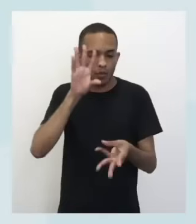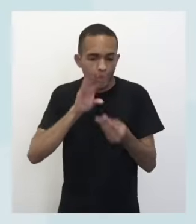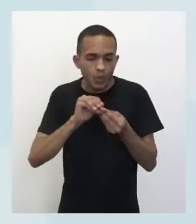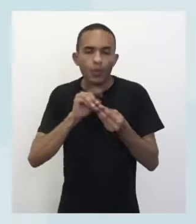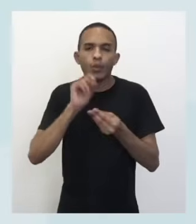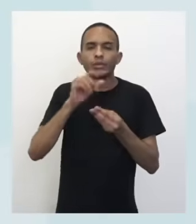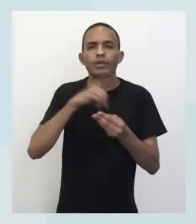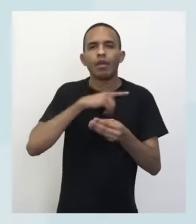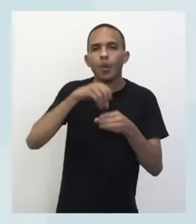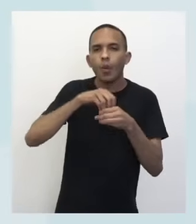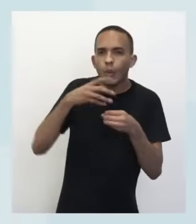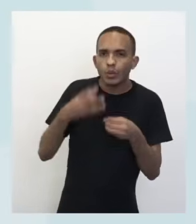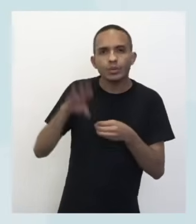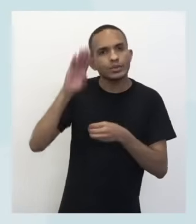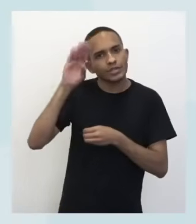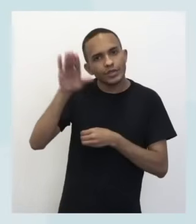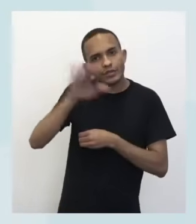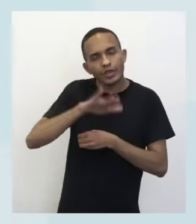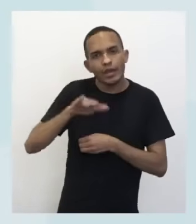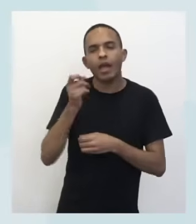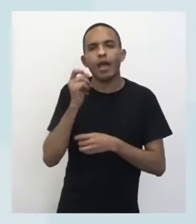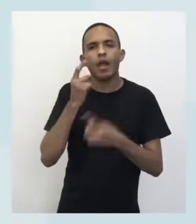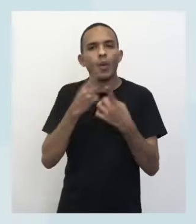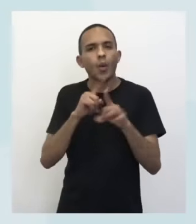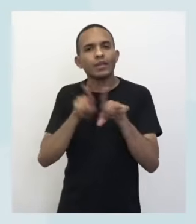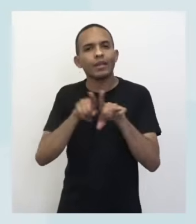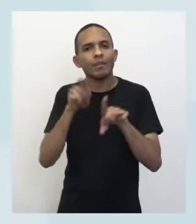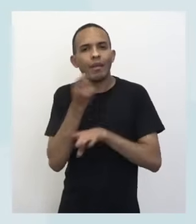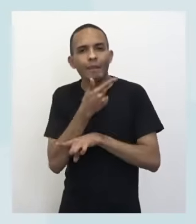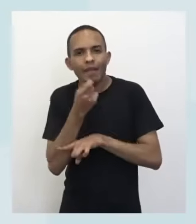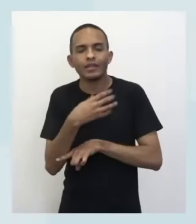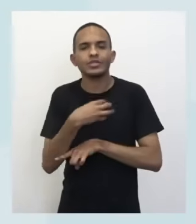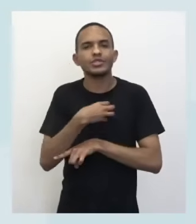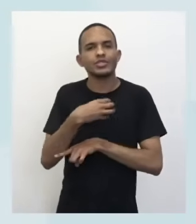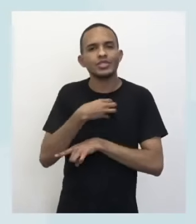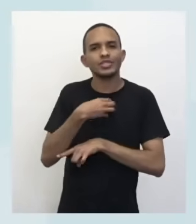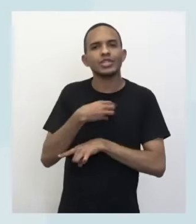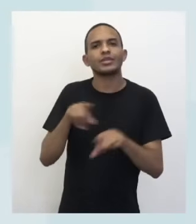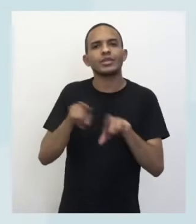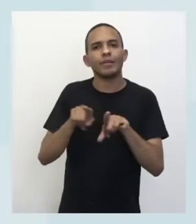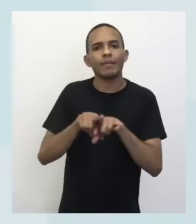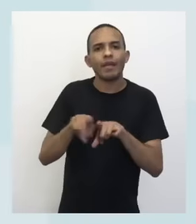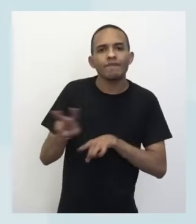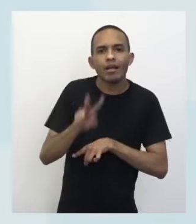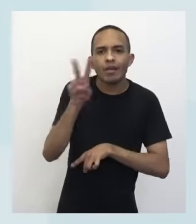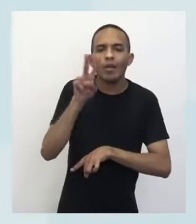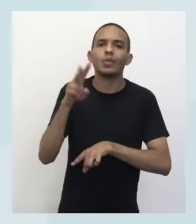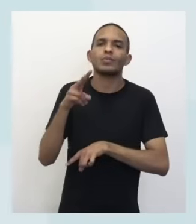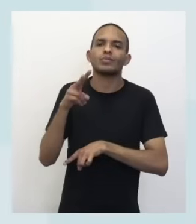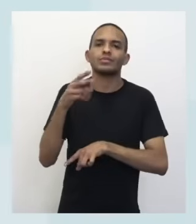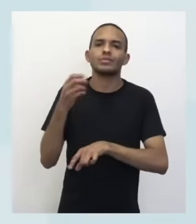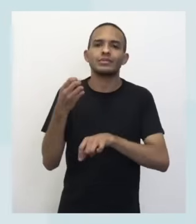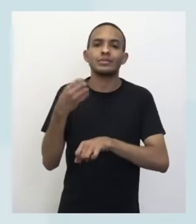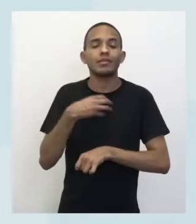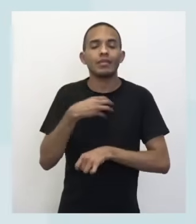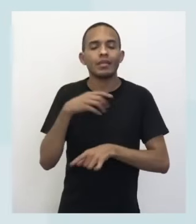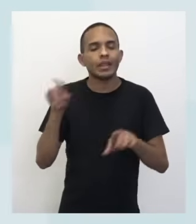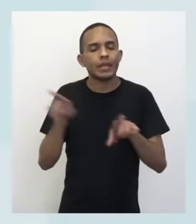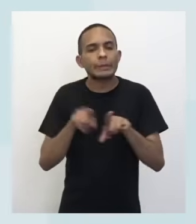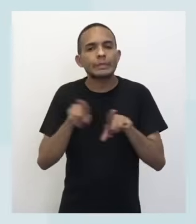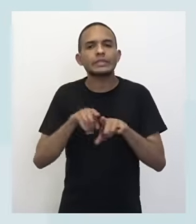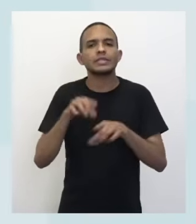um conteúdo em que predomina a crítica com humor a modos de comportamento, valores e sentimentos, destacando-se, portanto,